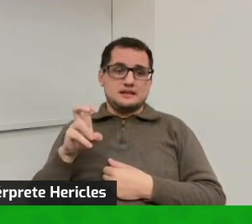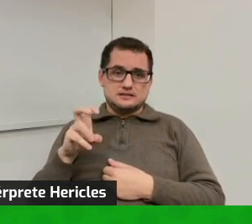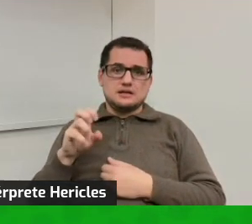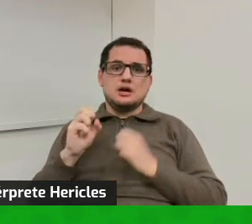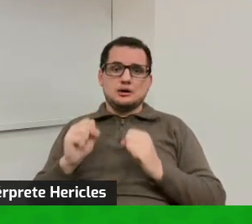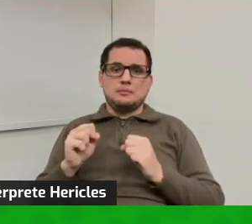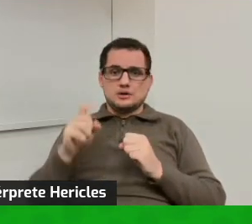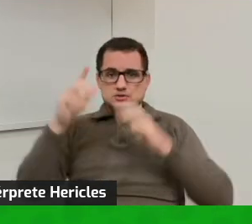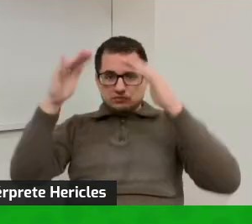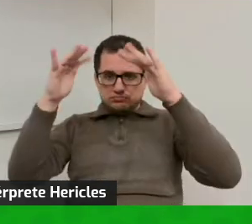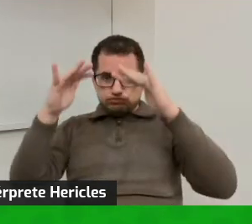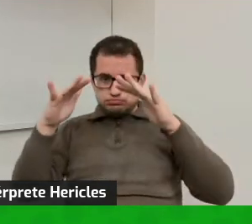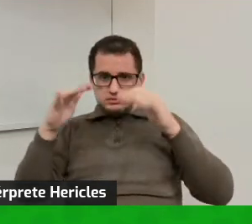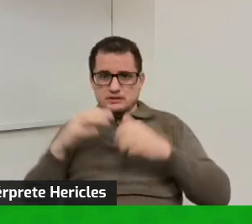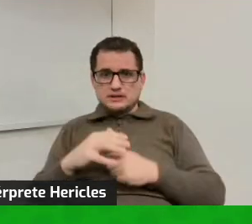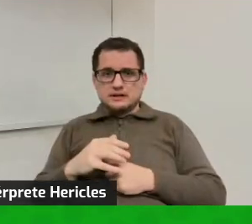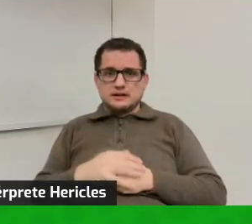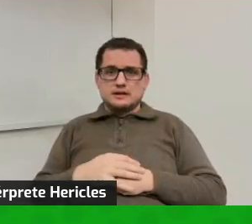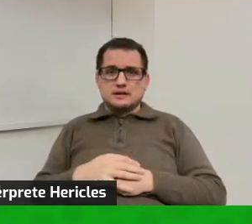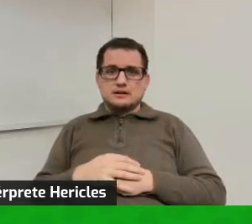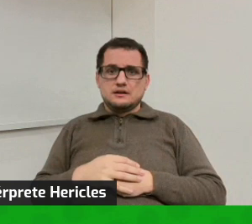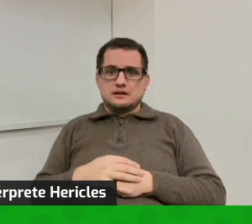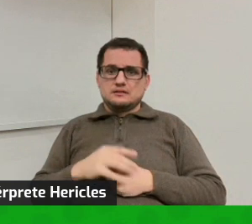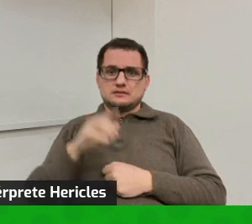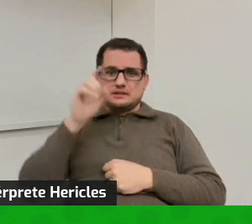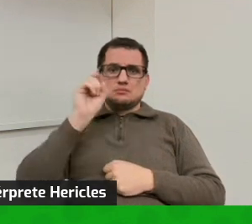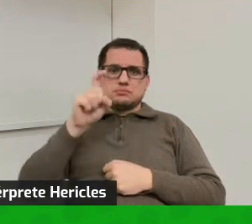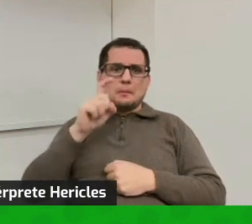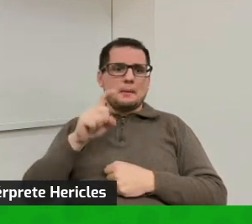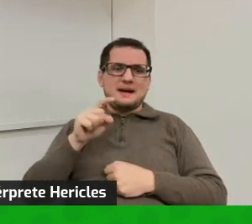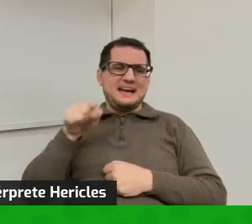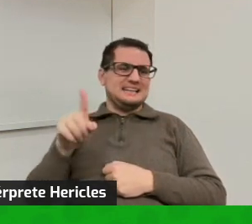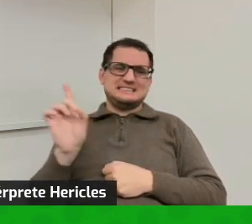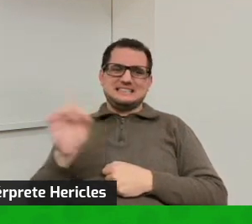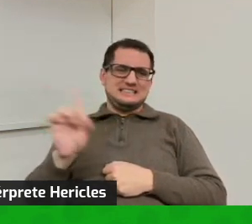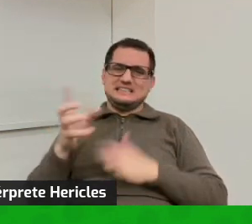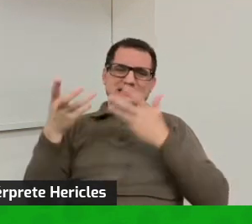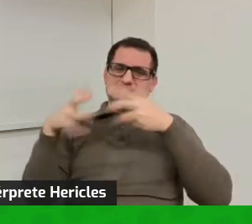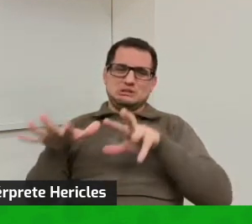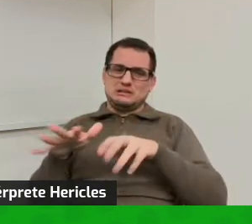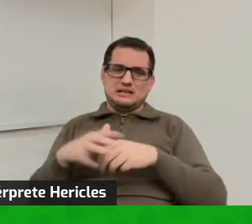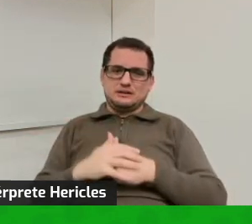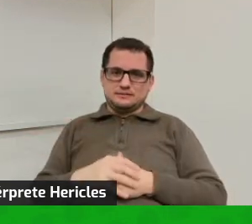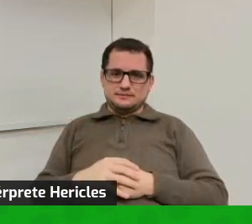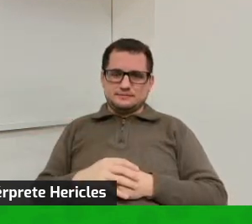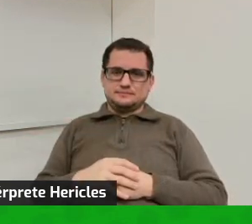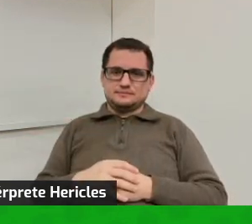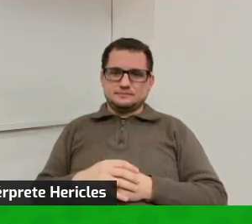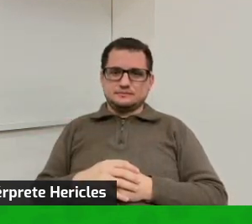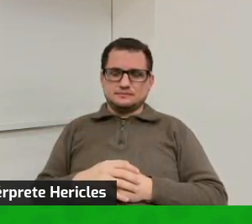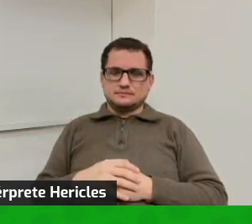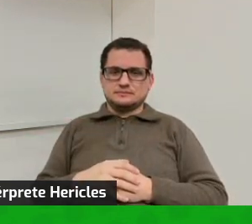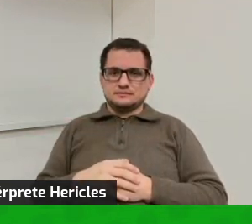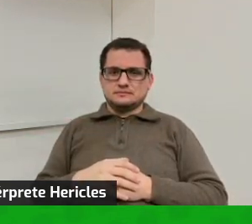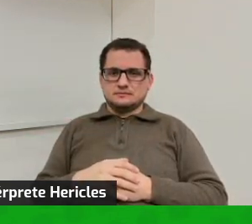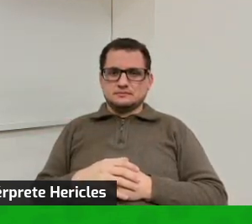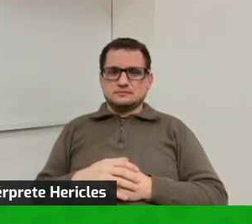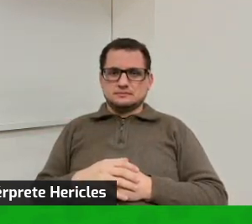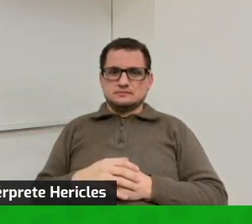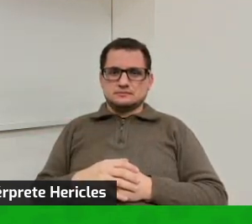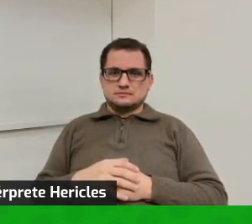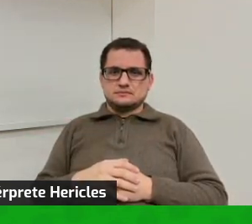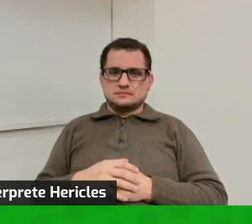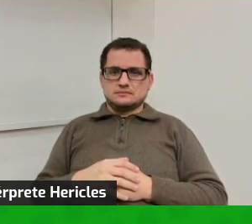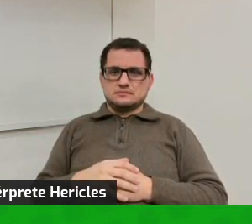minha lista e eu falo, esses caras aqui não são dados. Ou então posso vir aqui e